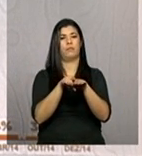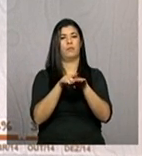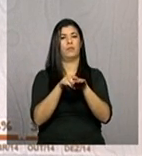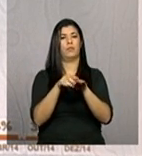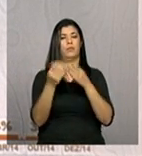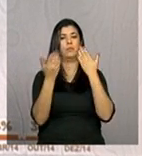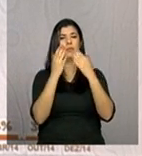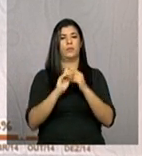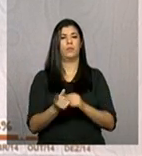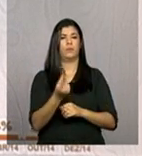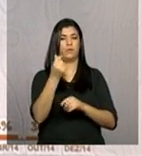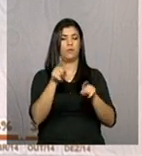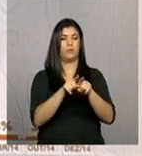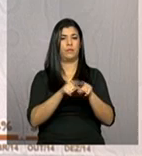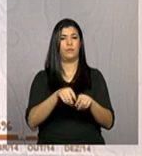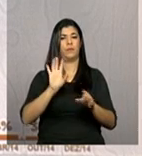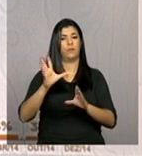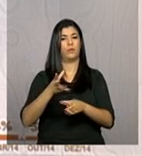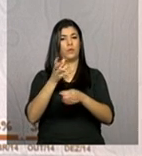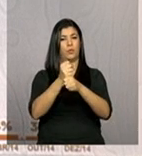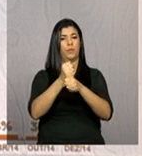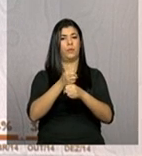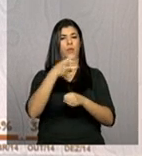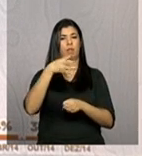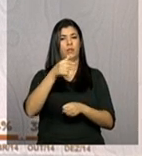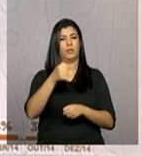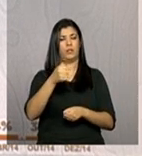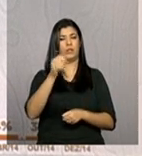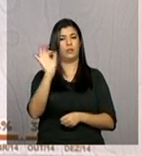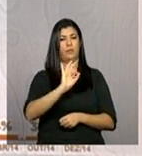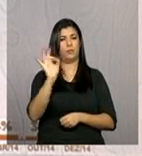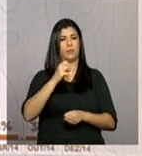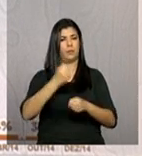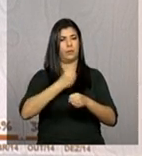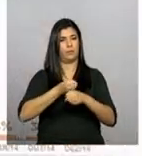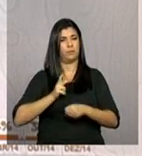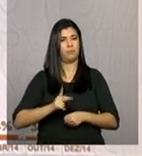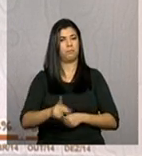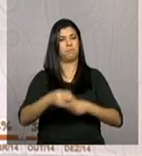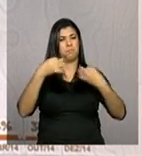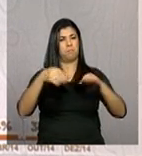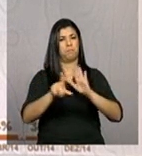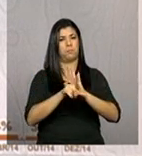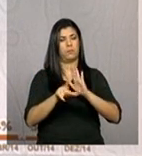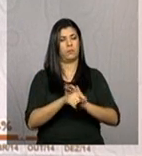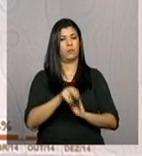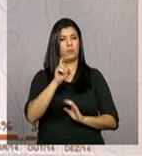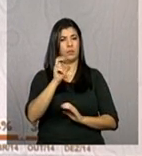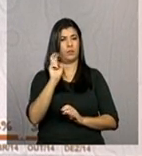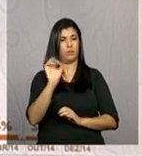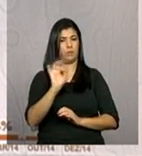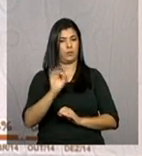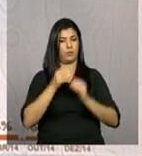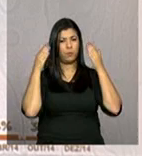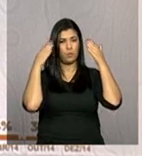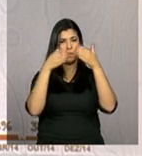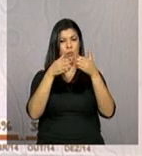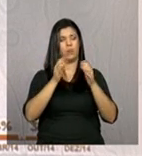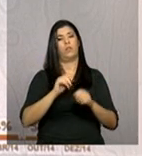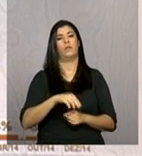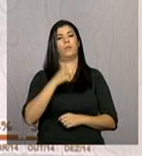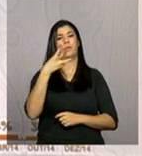valor, mais 37% de obras em andamento adequado, 5% em atenção e